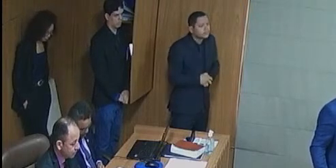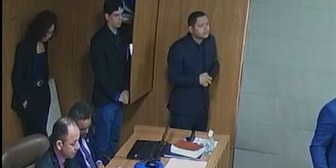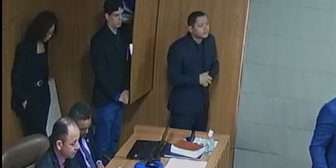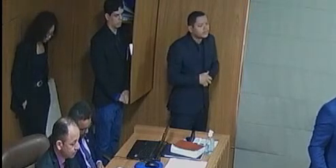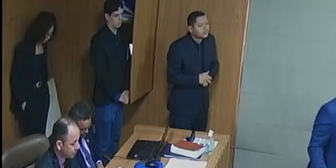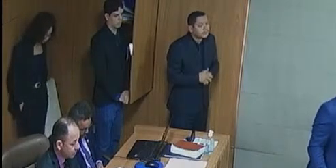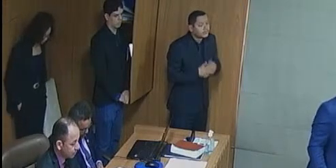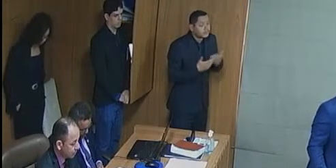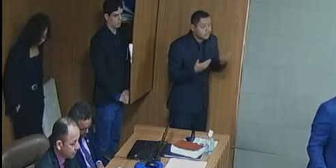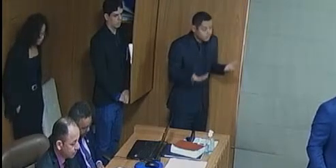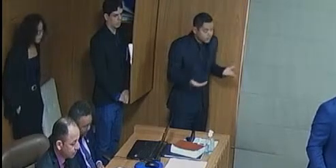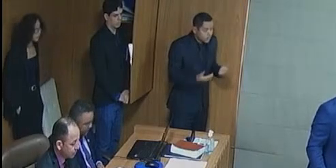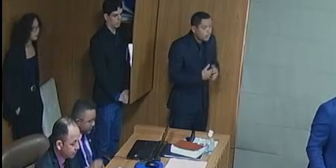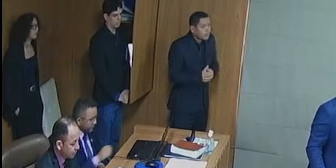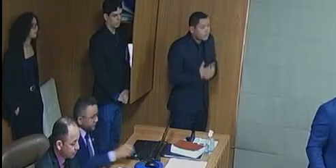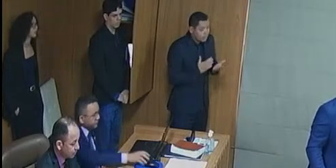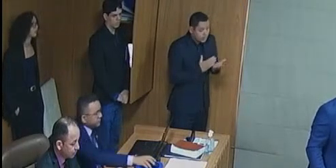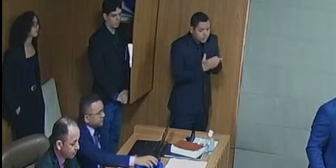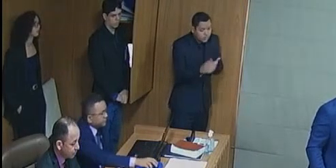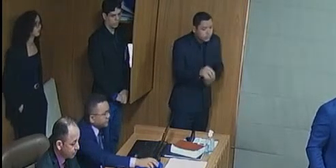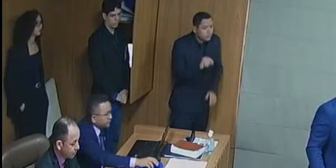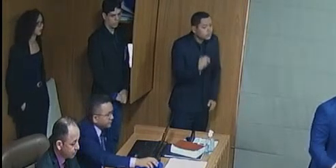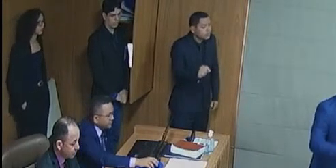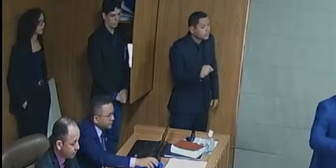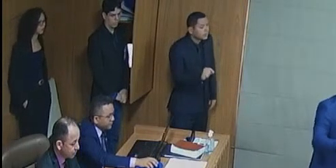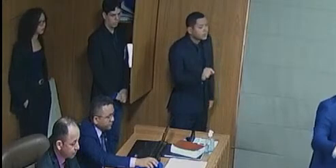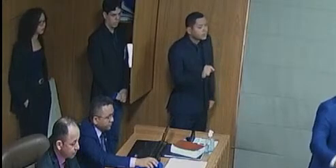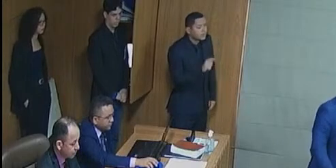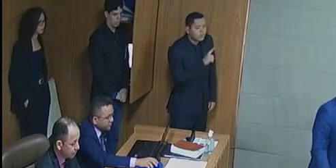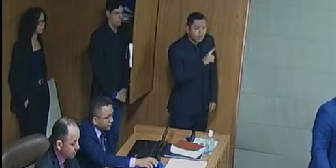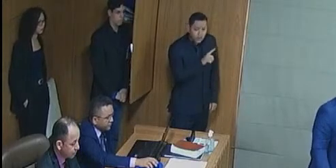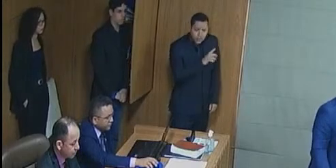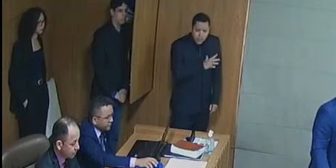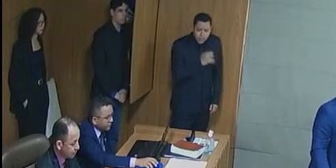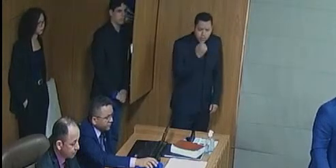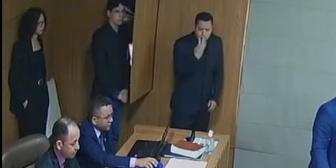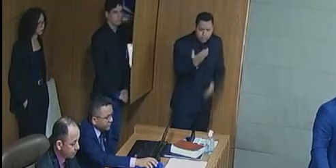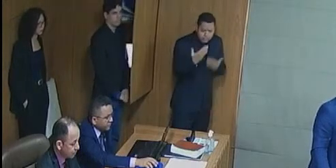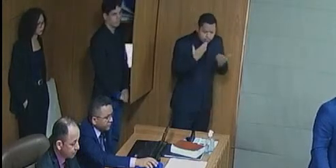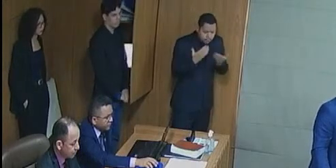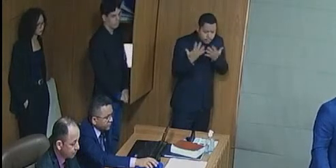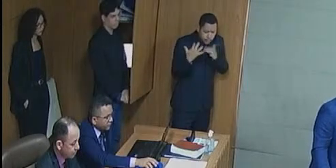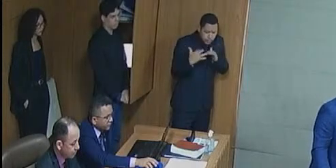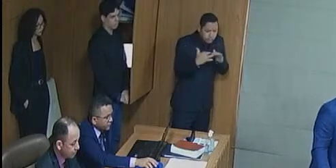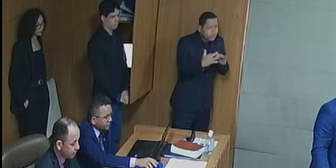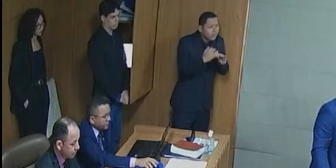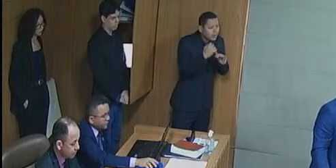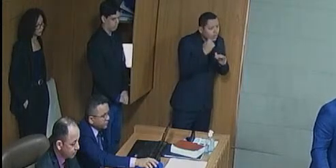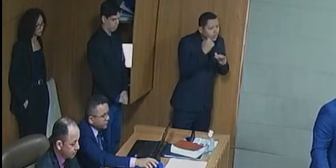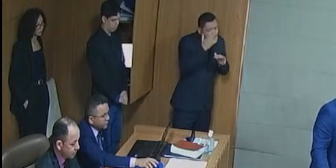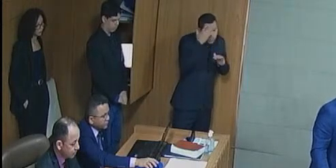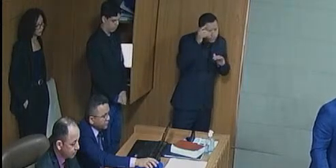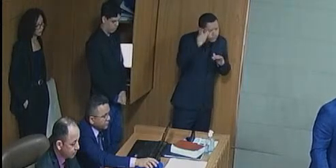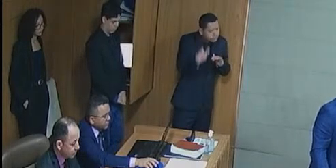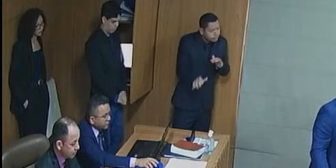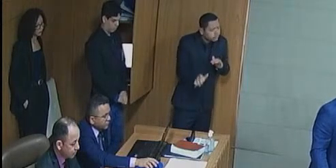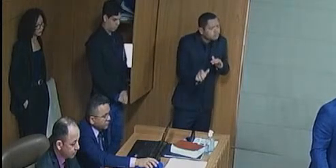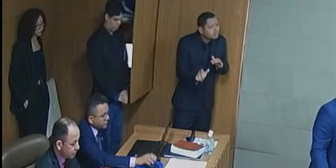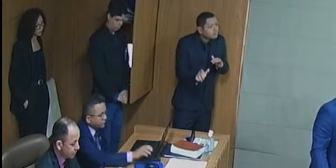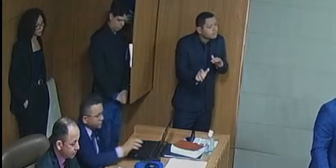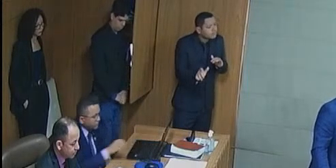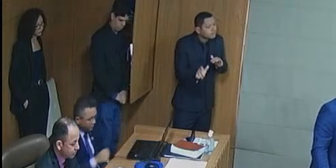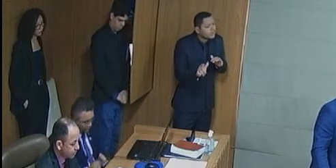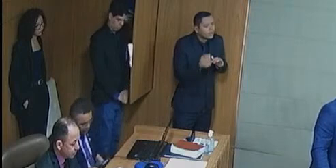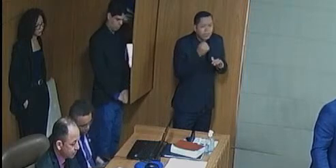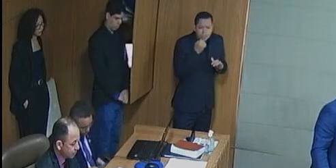disso senhores começou uma Harmonia de contatos se mostrou uma pessoa muito